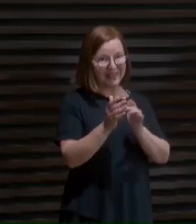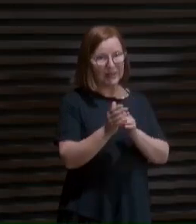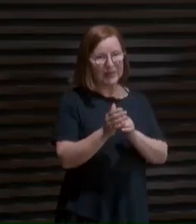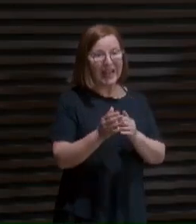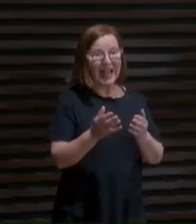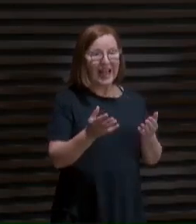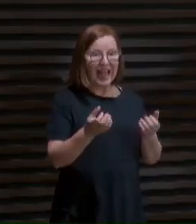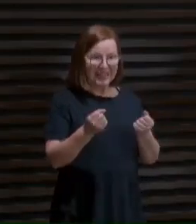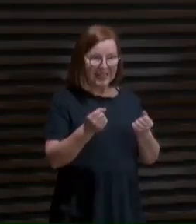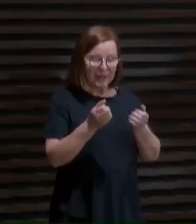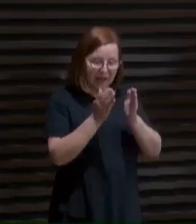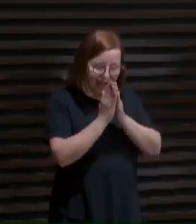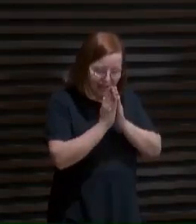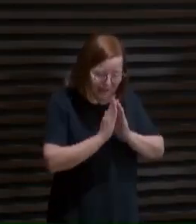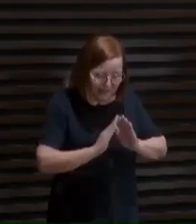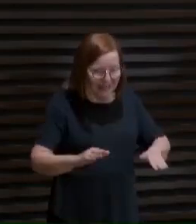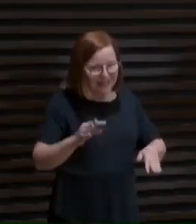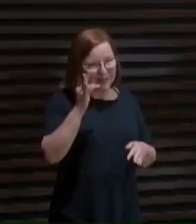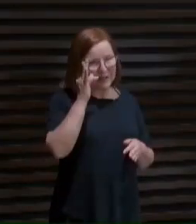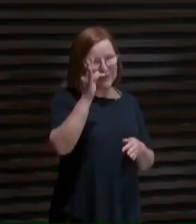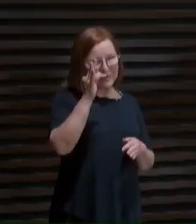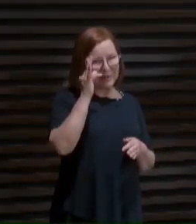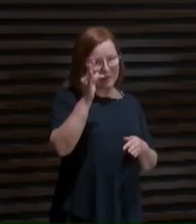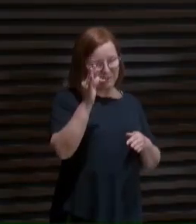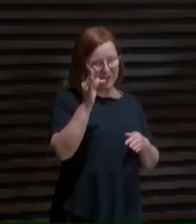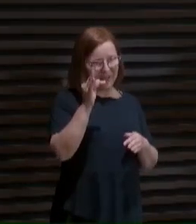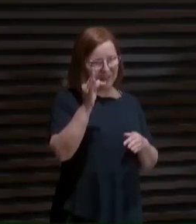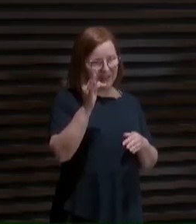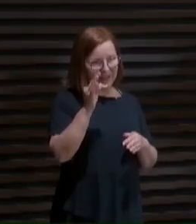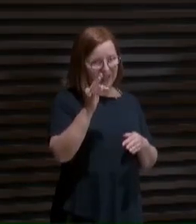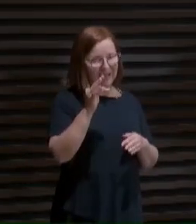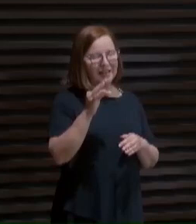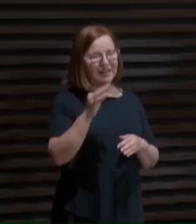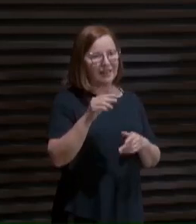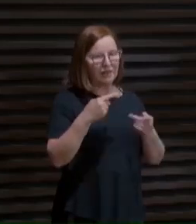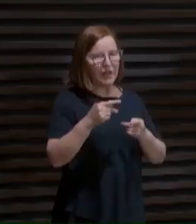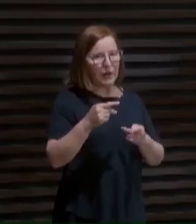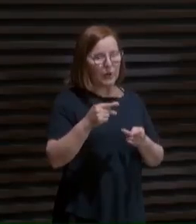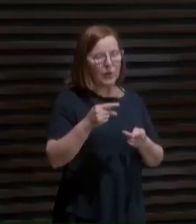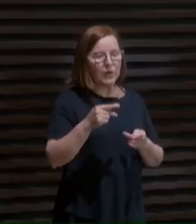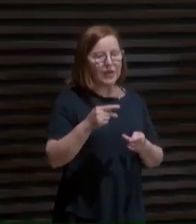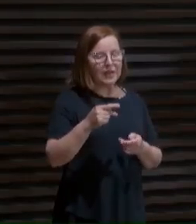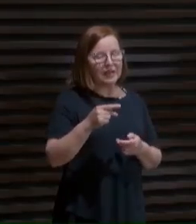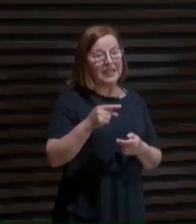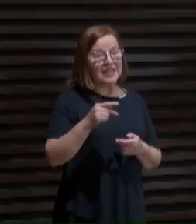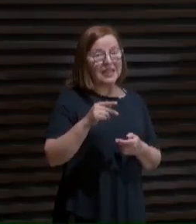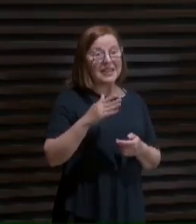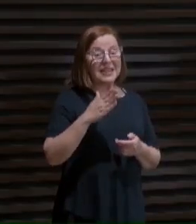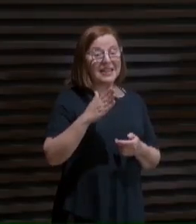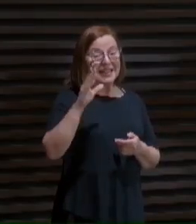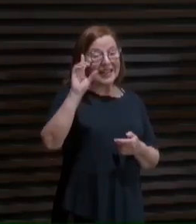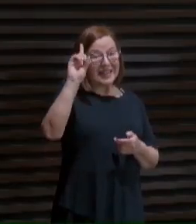a adoração de Tomé como sendo Deus. E disse-lhe Jesus: porque me